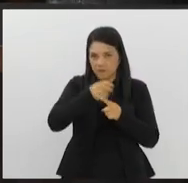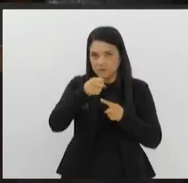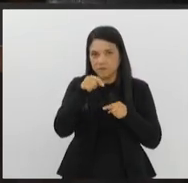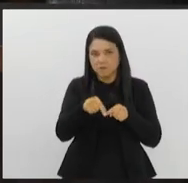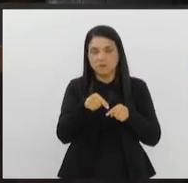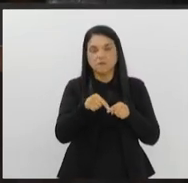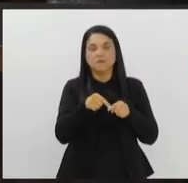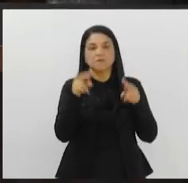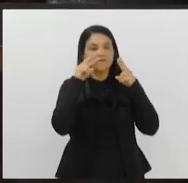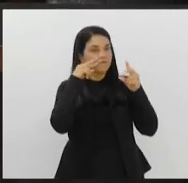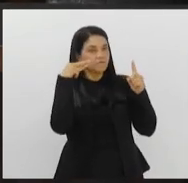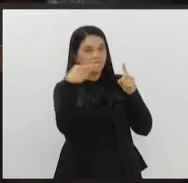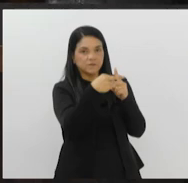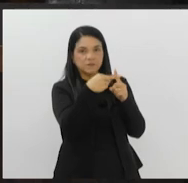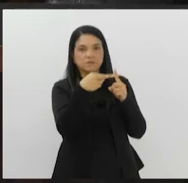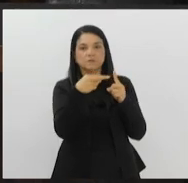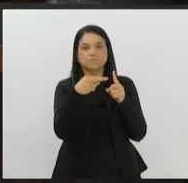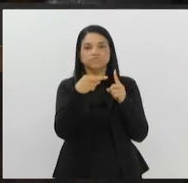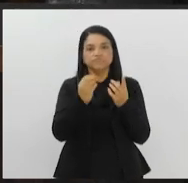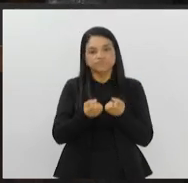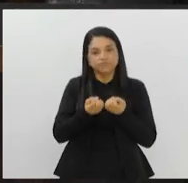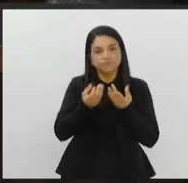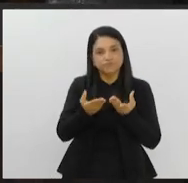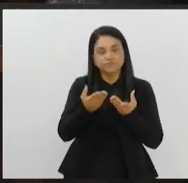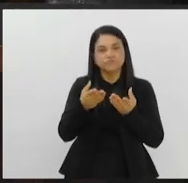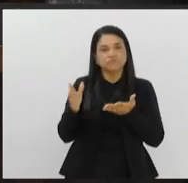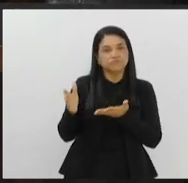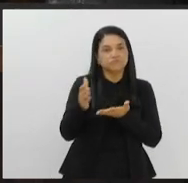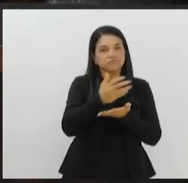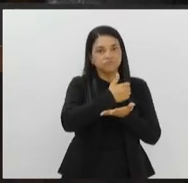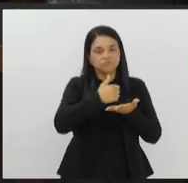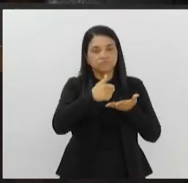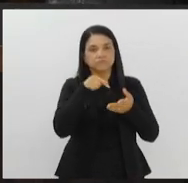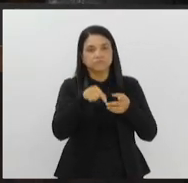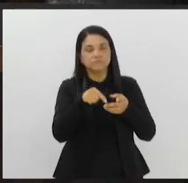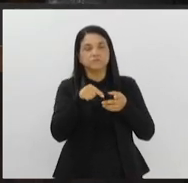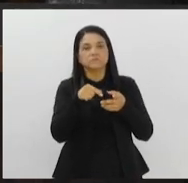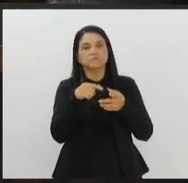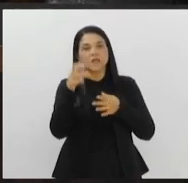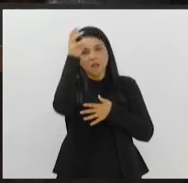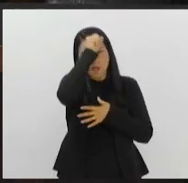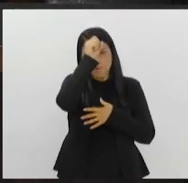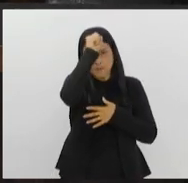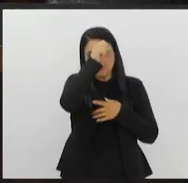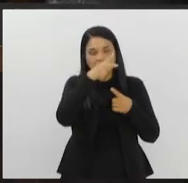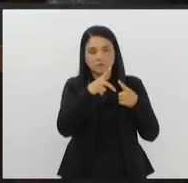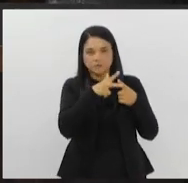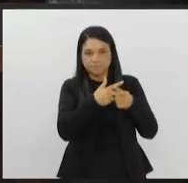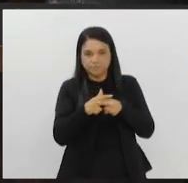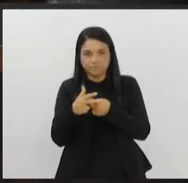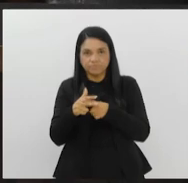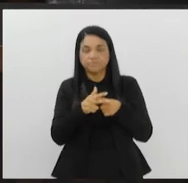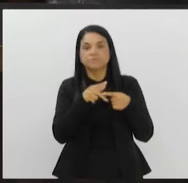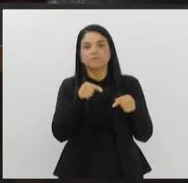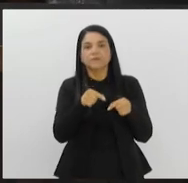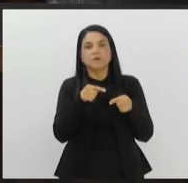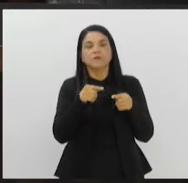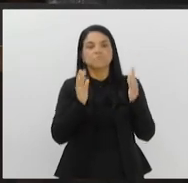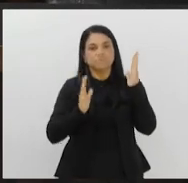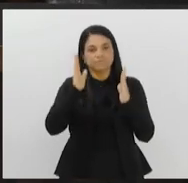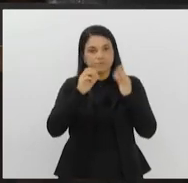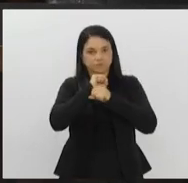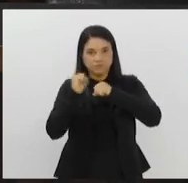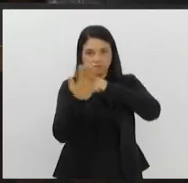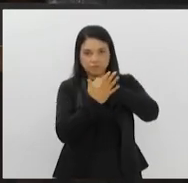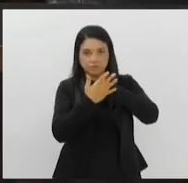que visa propiciar condições para recuperar e corrigir as aprendizagens deficitárias em decorrência da pandemia